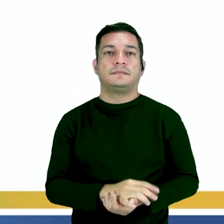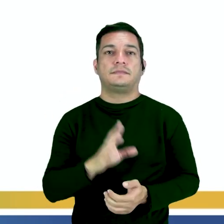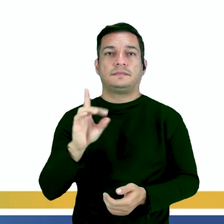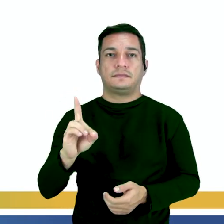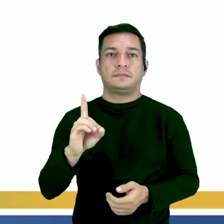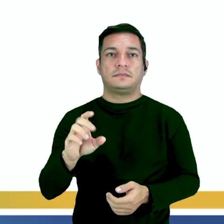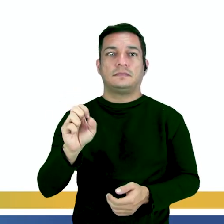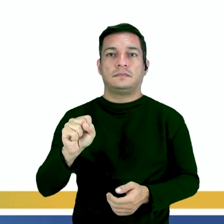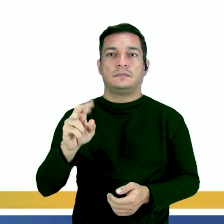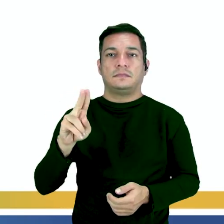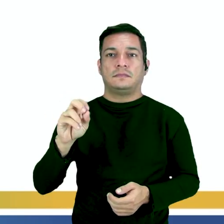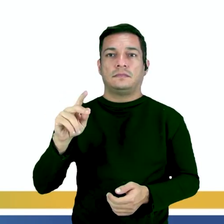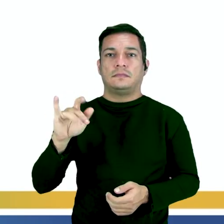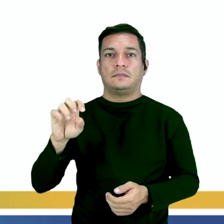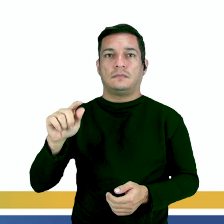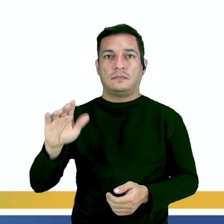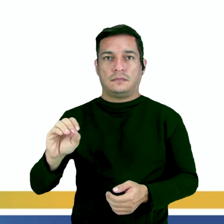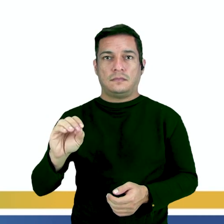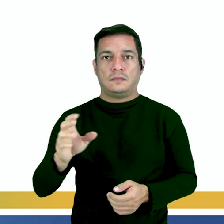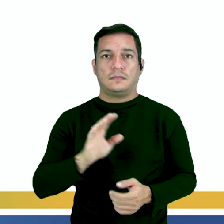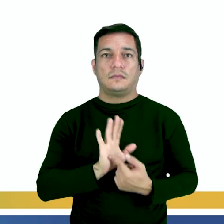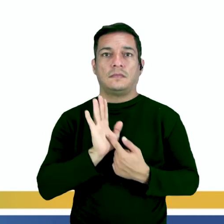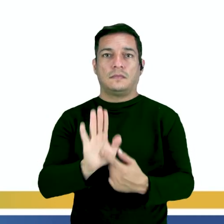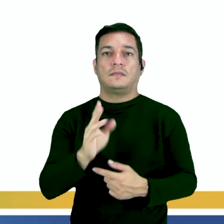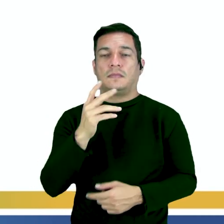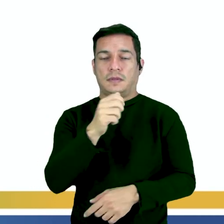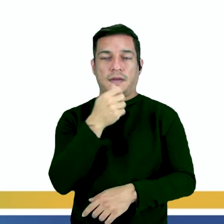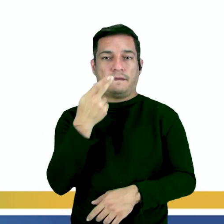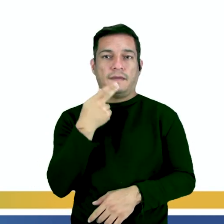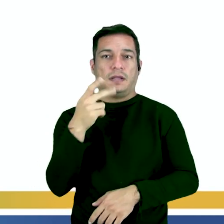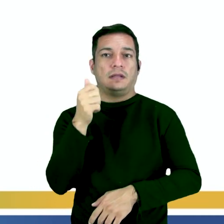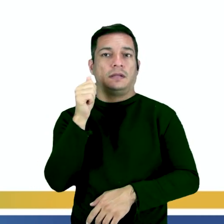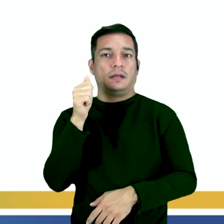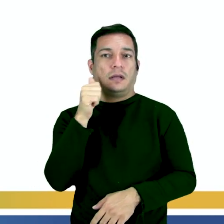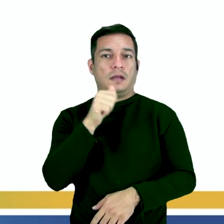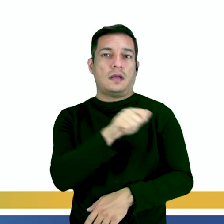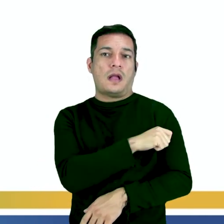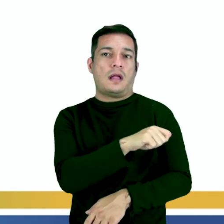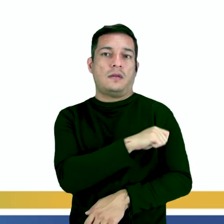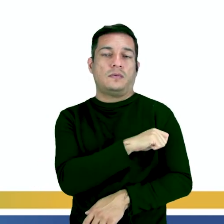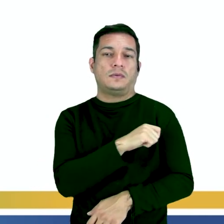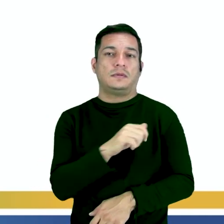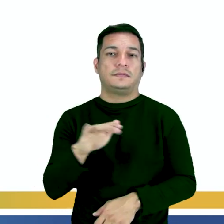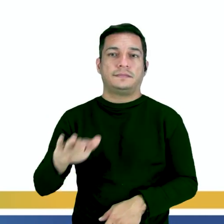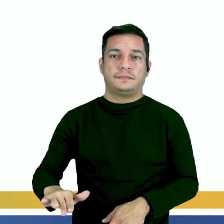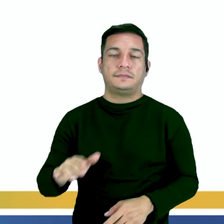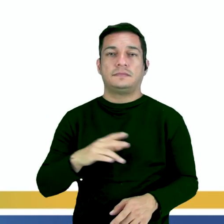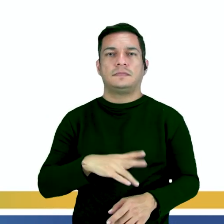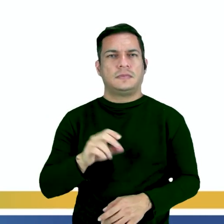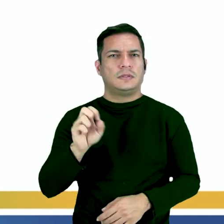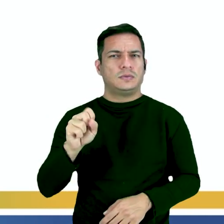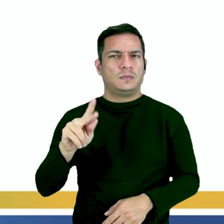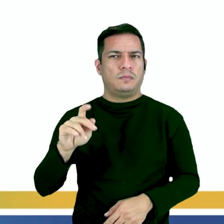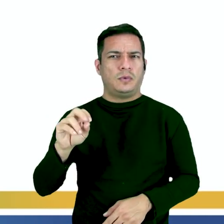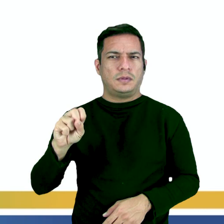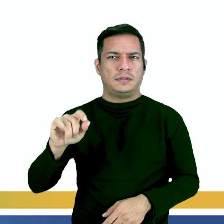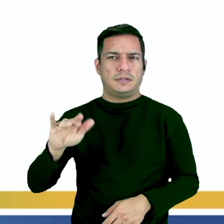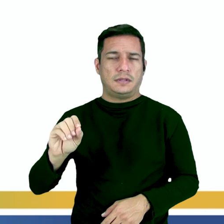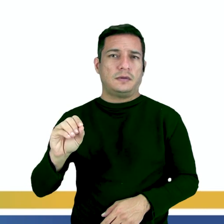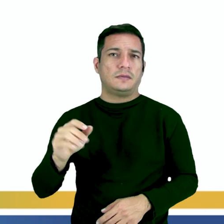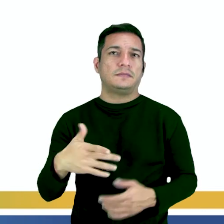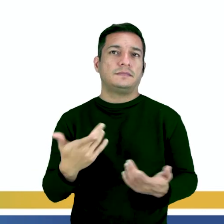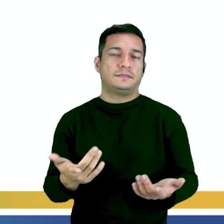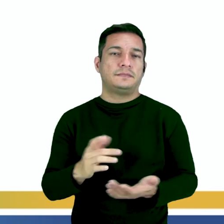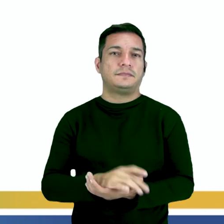D, suposição ao exposto da fala da estudante. Será que é isso? Será que foi uma suposição?